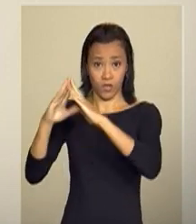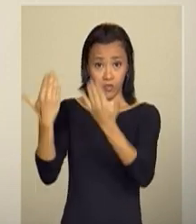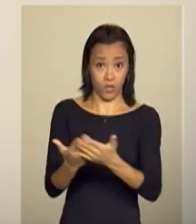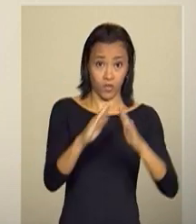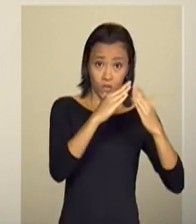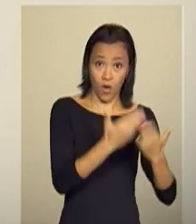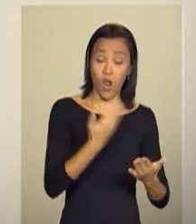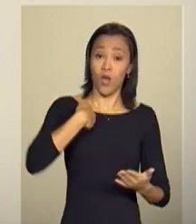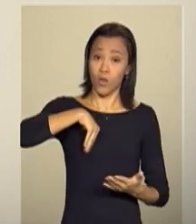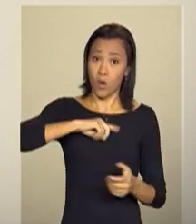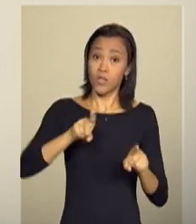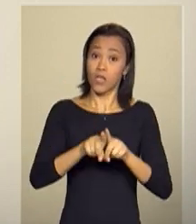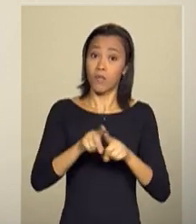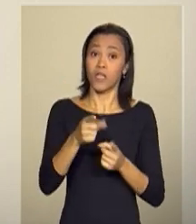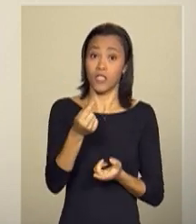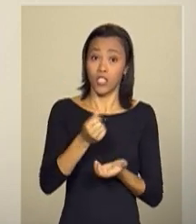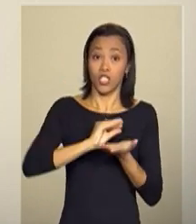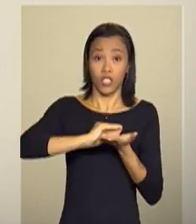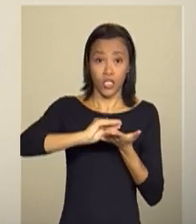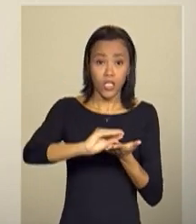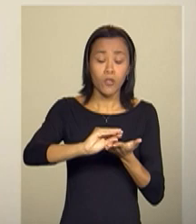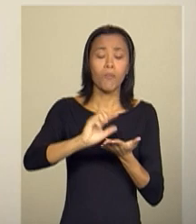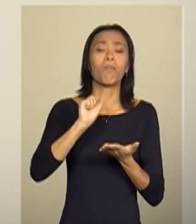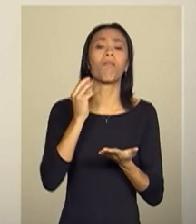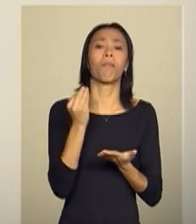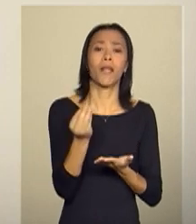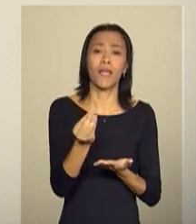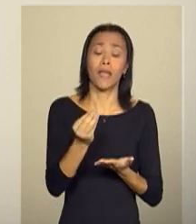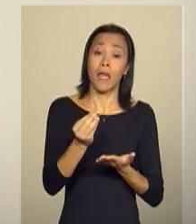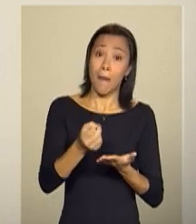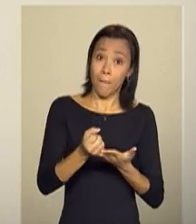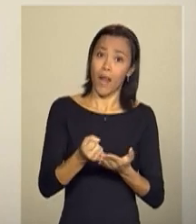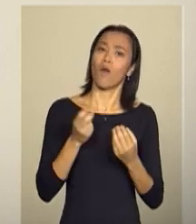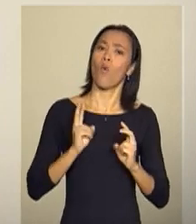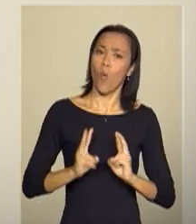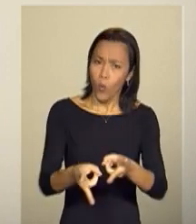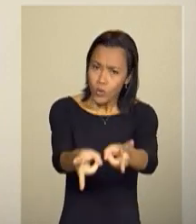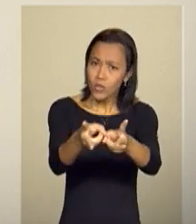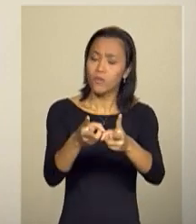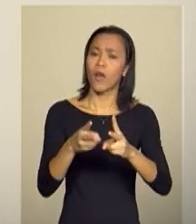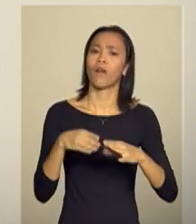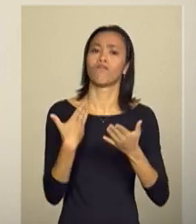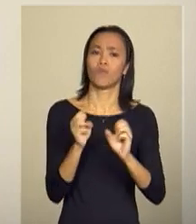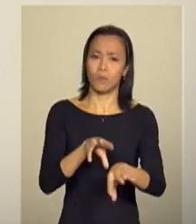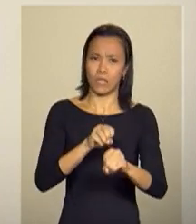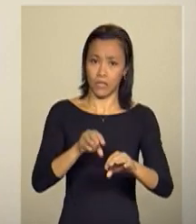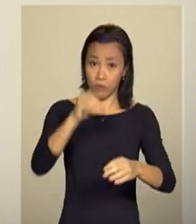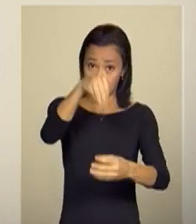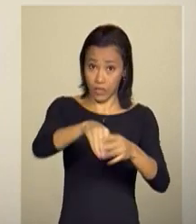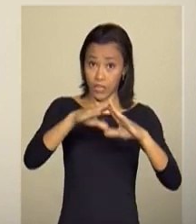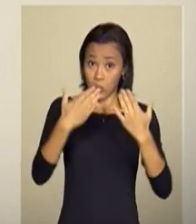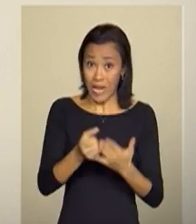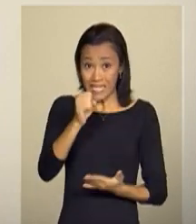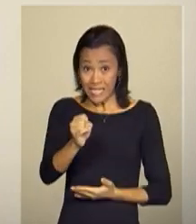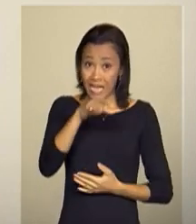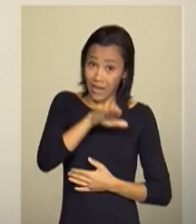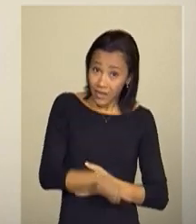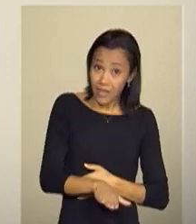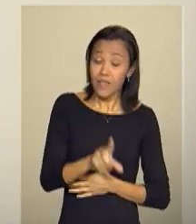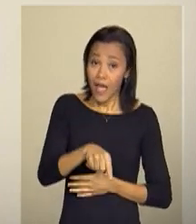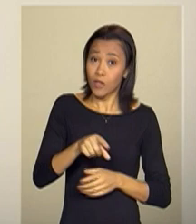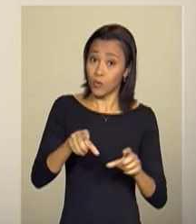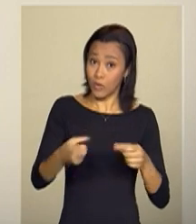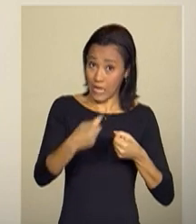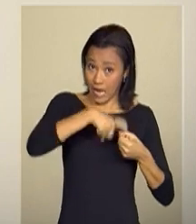repassando recursos para ajudar Luciano na manutenção das escolas se a criança da creche for do Bolsa